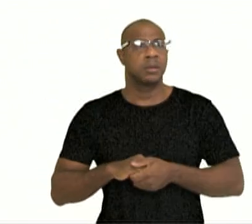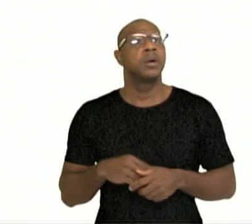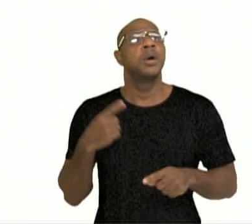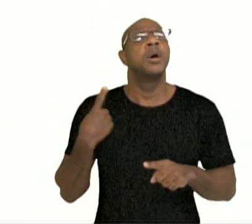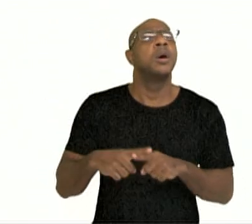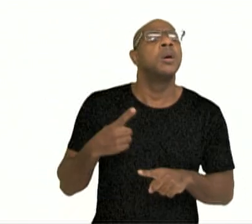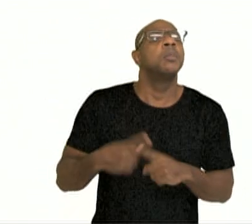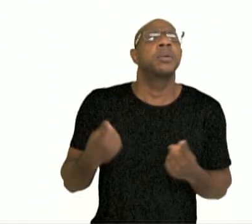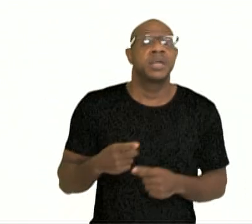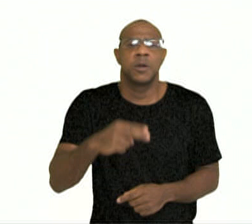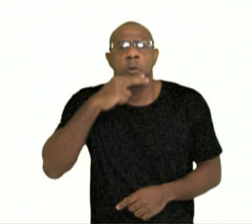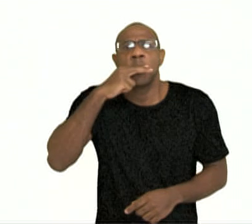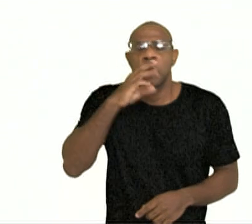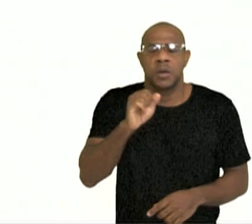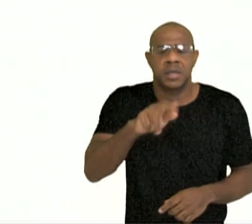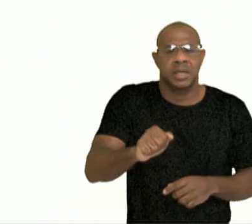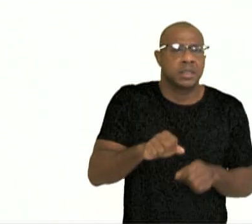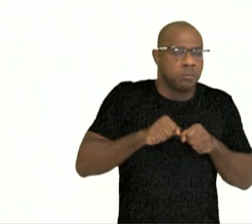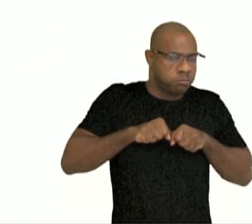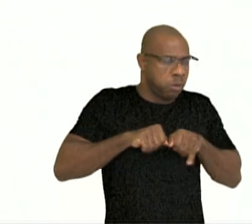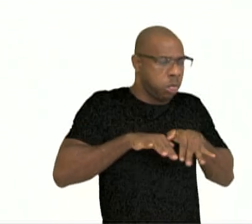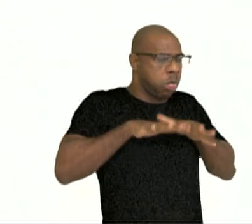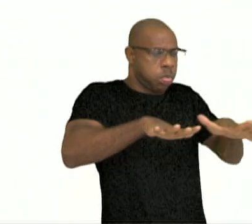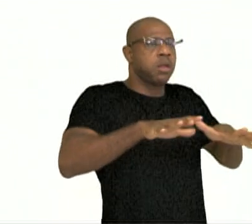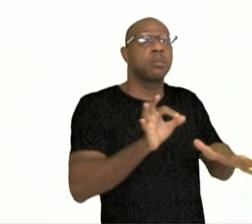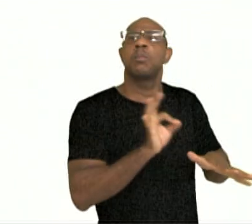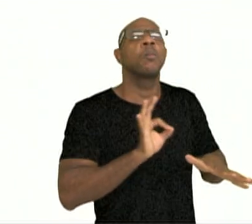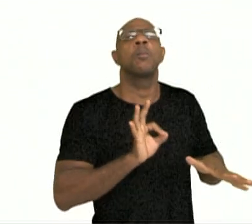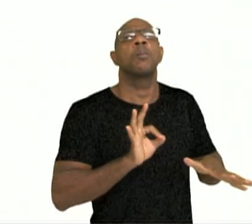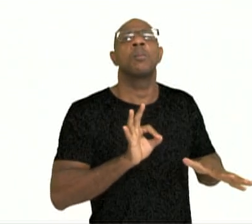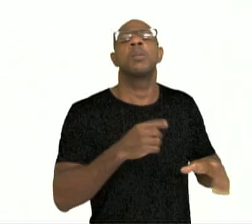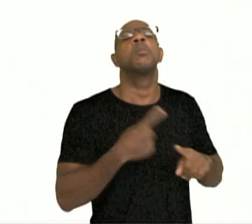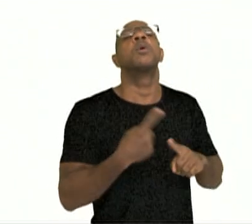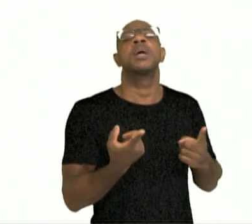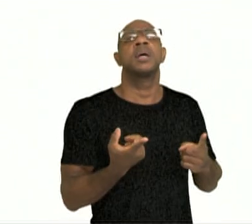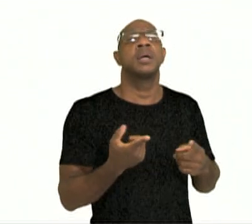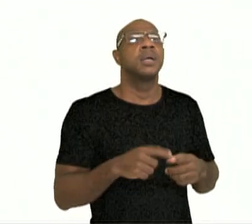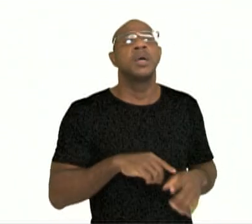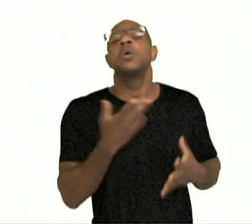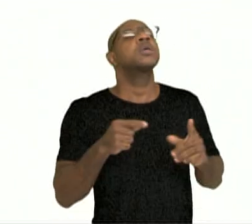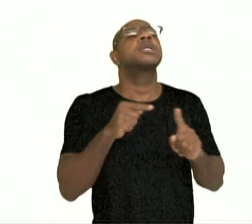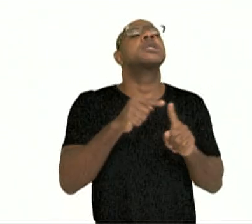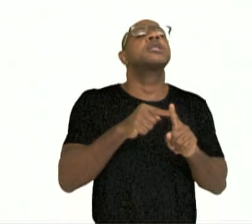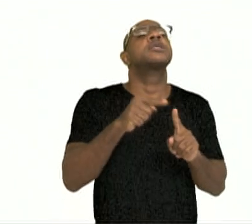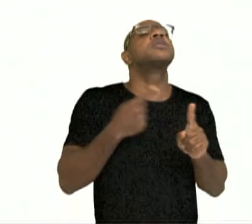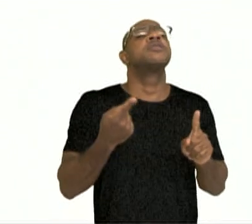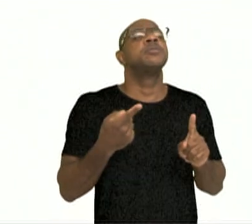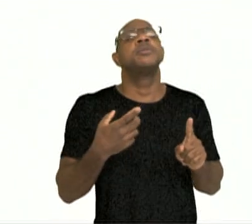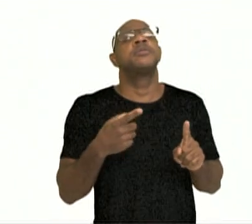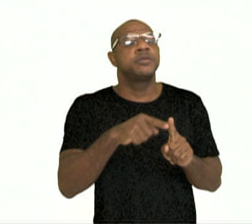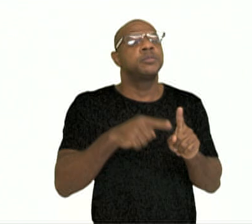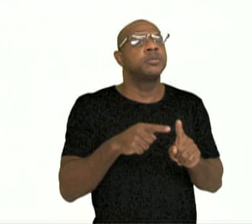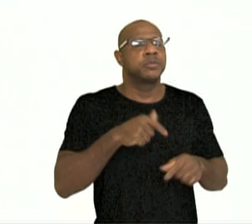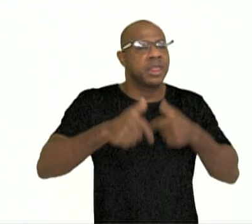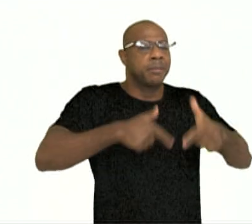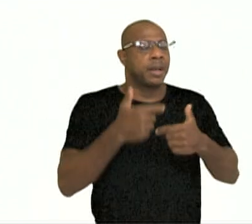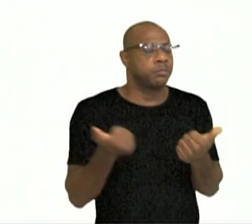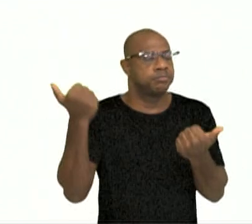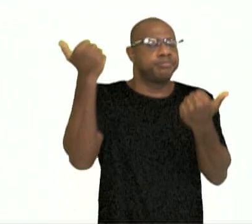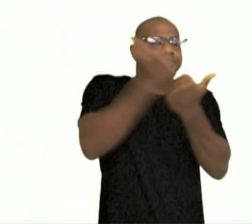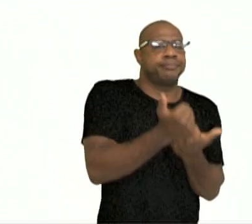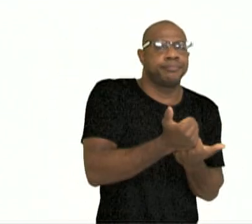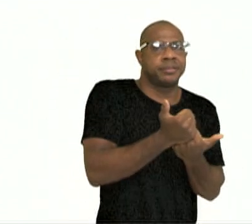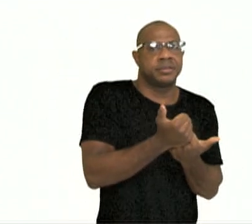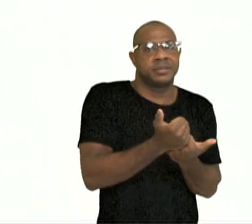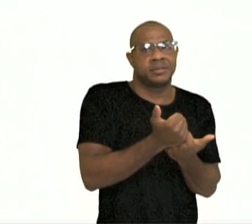do cultivo da cana-de-açúcar não se expandiu para o interior do Brasil e que tipo de atividade econômica substituiu a lavoura